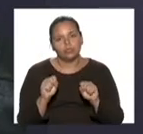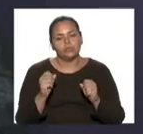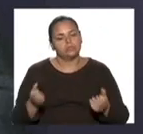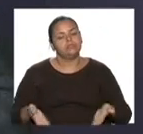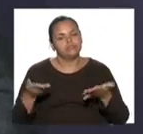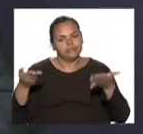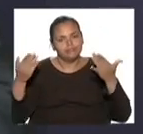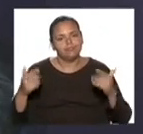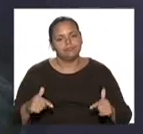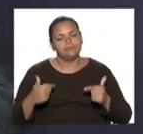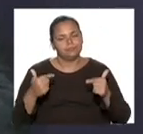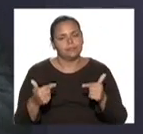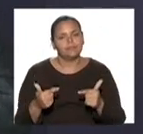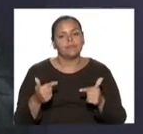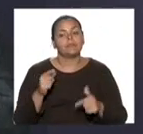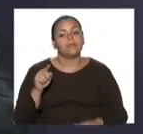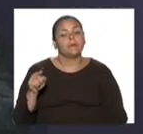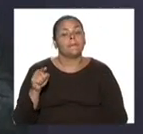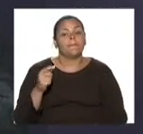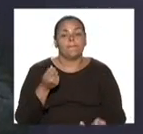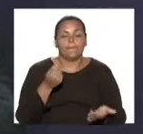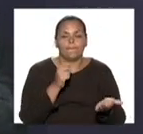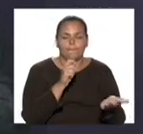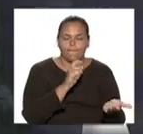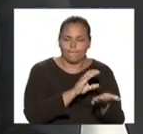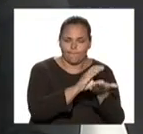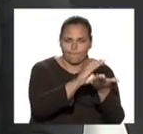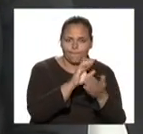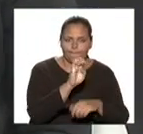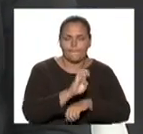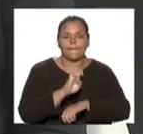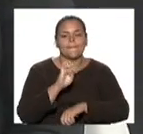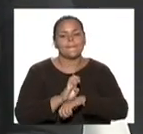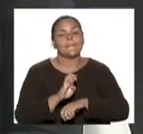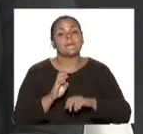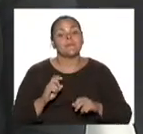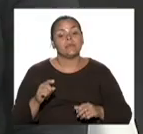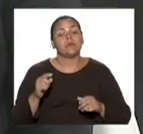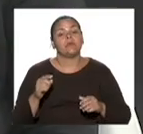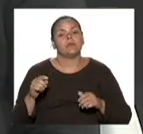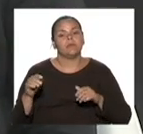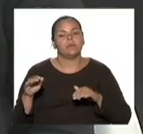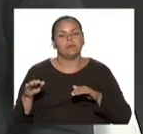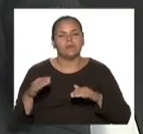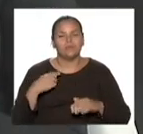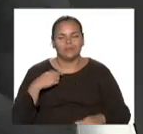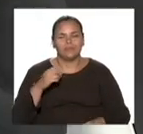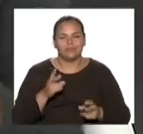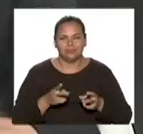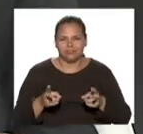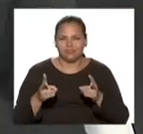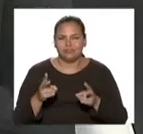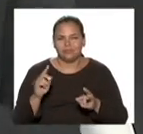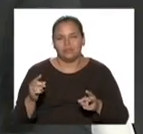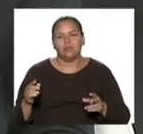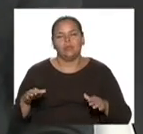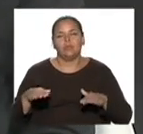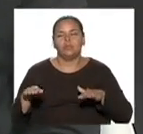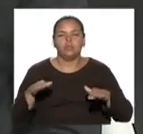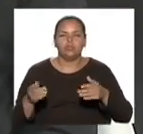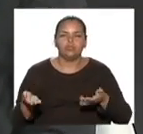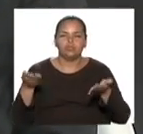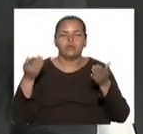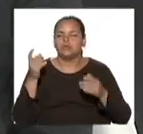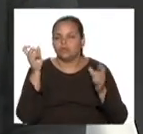ser incentivadas e patrocinadas pelo Estado. Manter, como o senhor falou, esse movimento, esse segmento